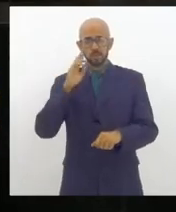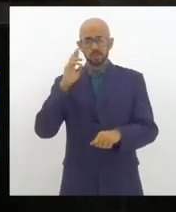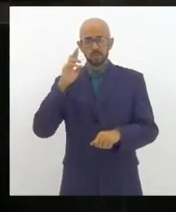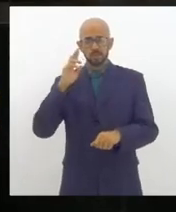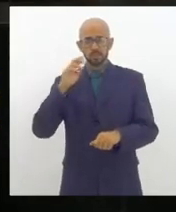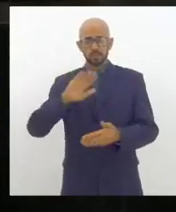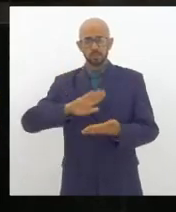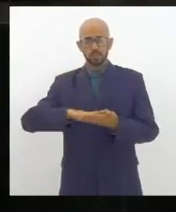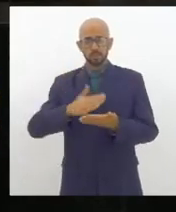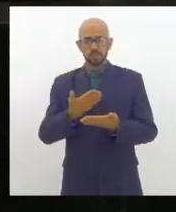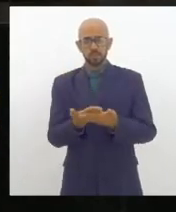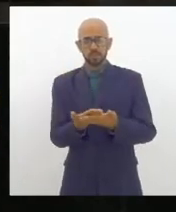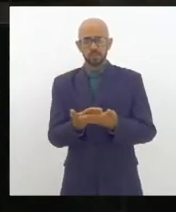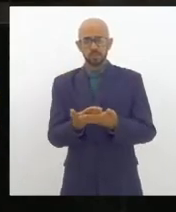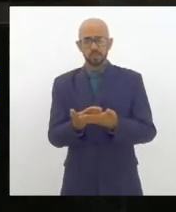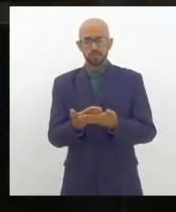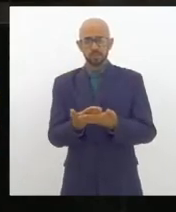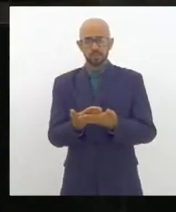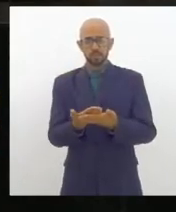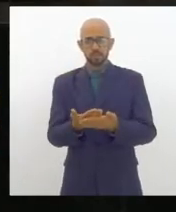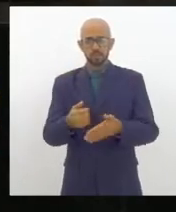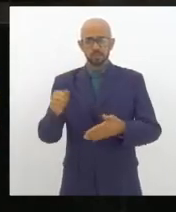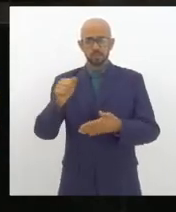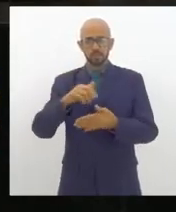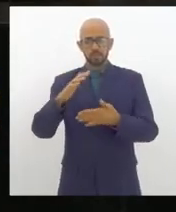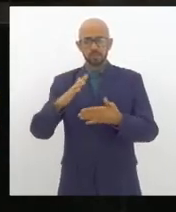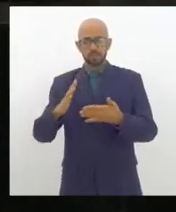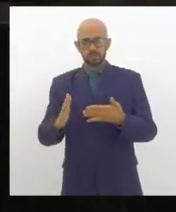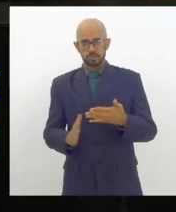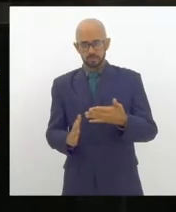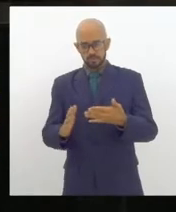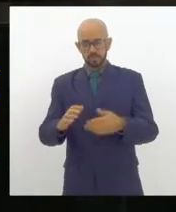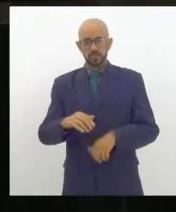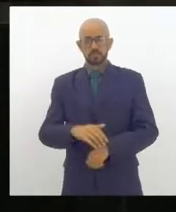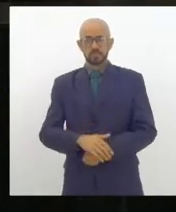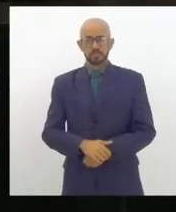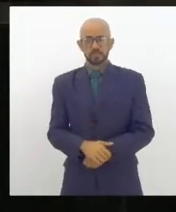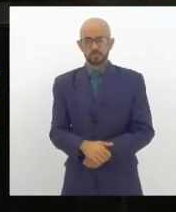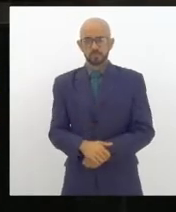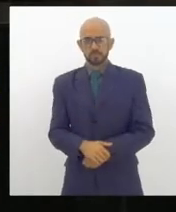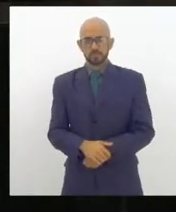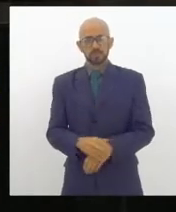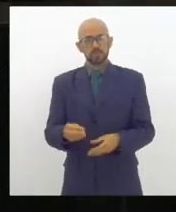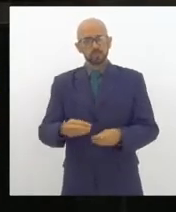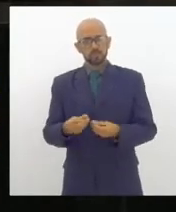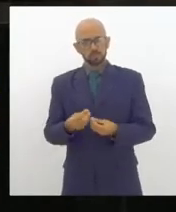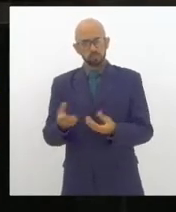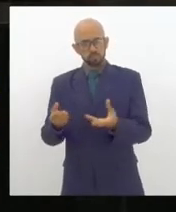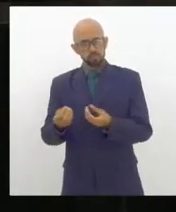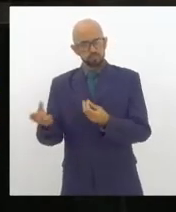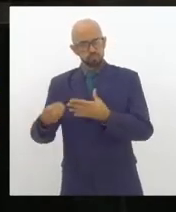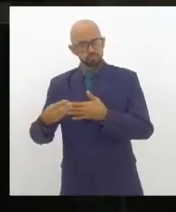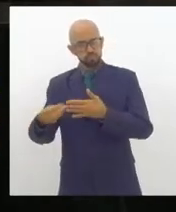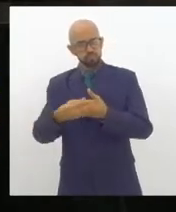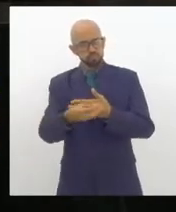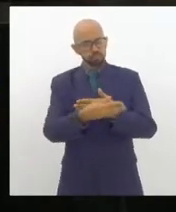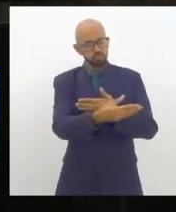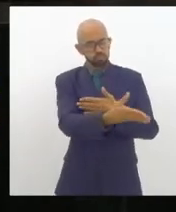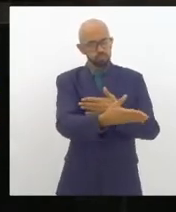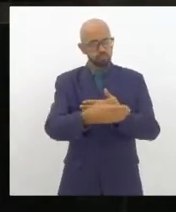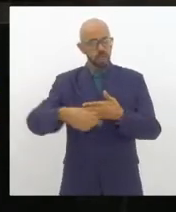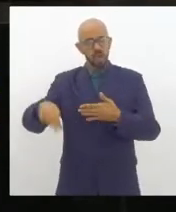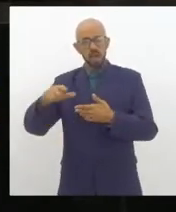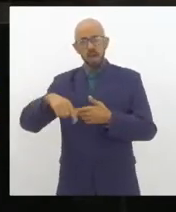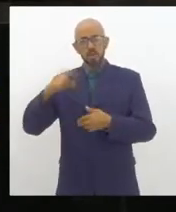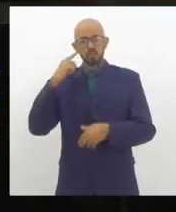senhor intérprete da linguagem de Libras, que leva a nossa voz